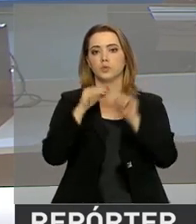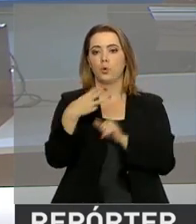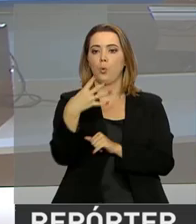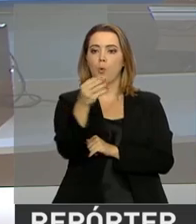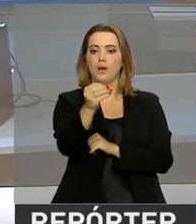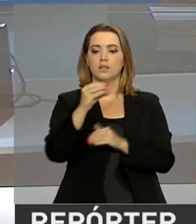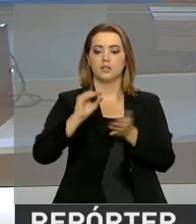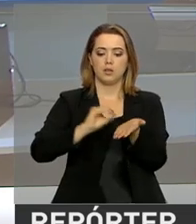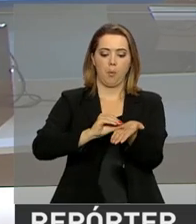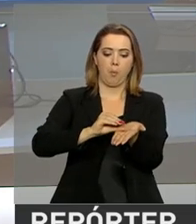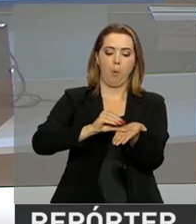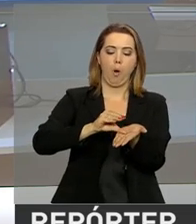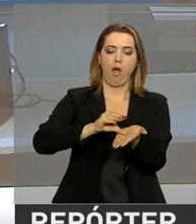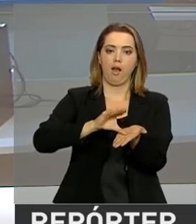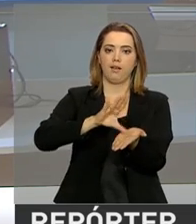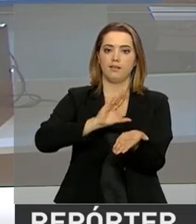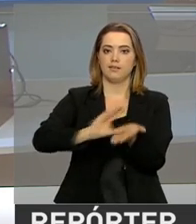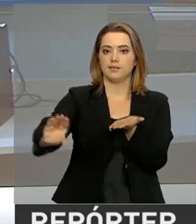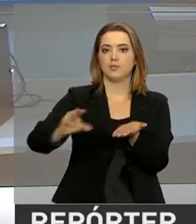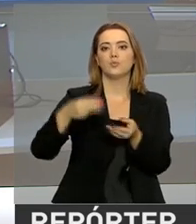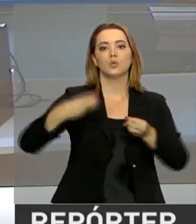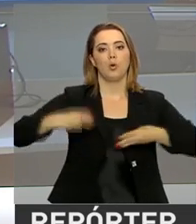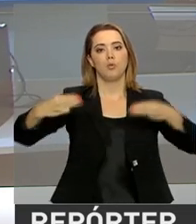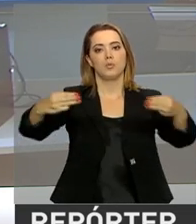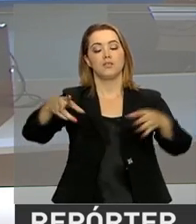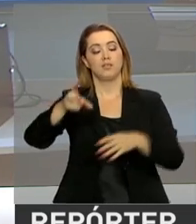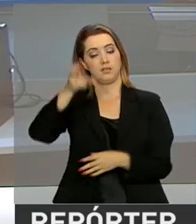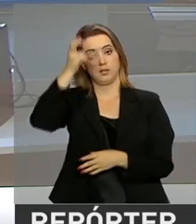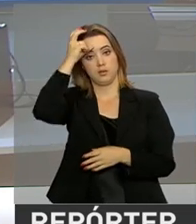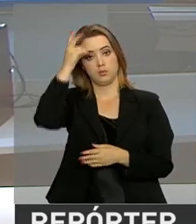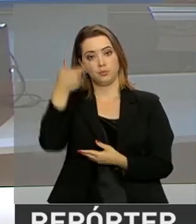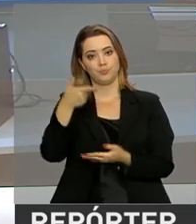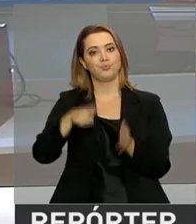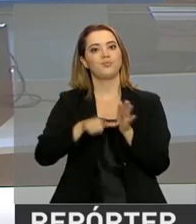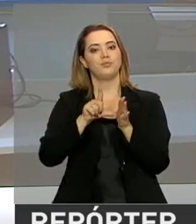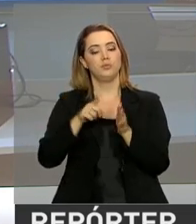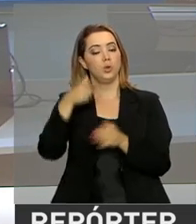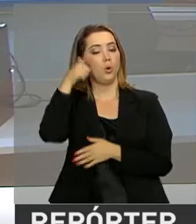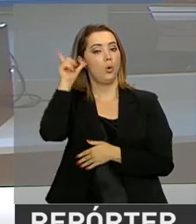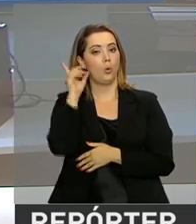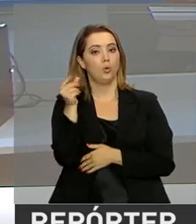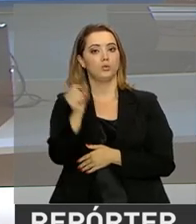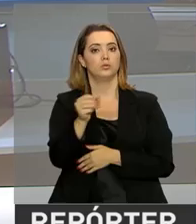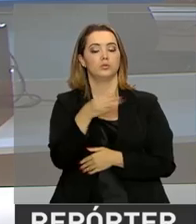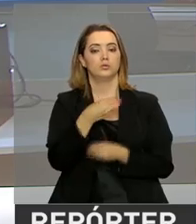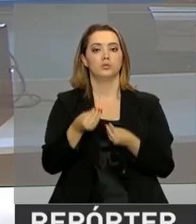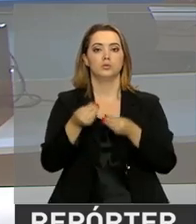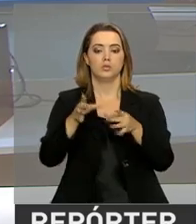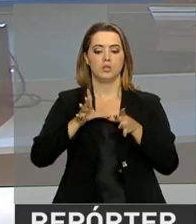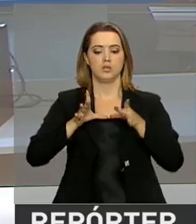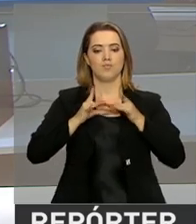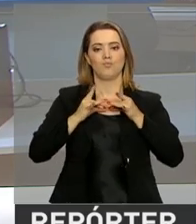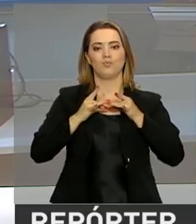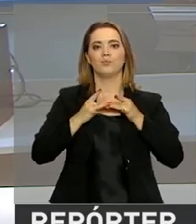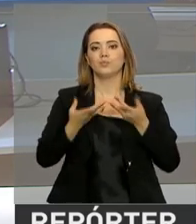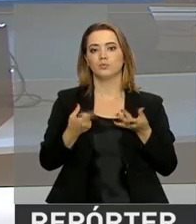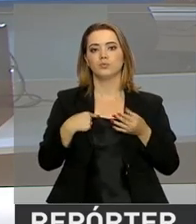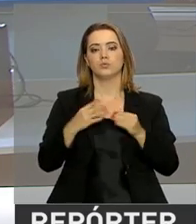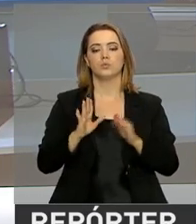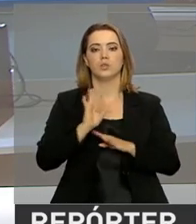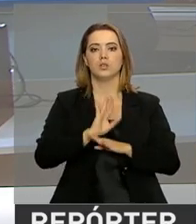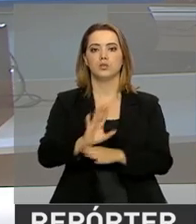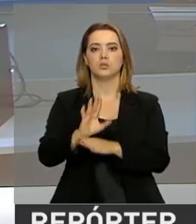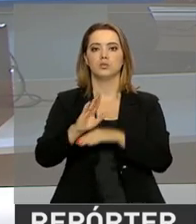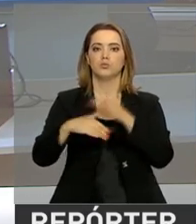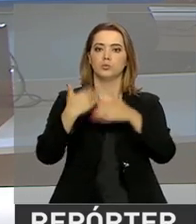foi ontem durante a entrega da ordem do mérito cultural artistas instituições que contribuíram com o desenvolvimento da cultura